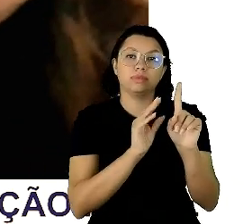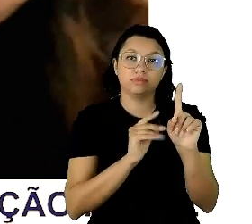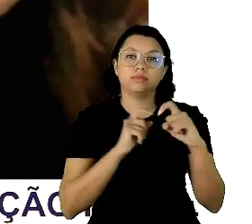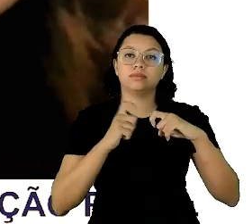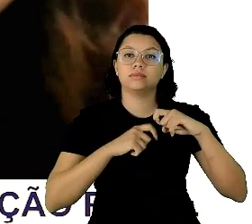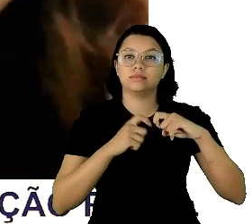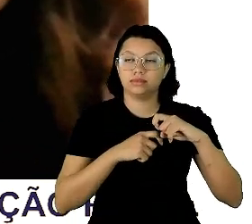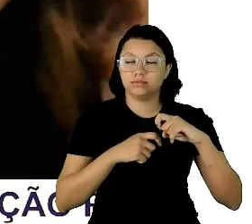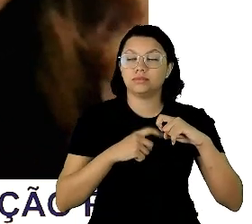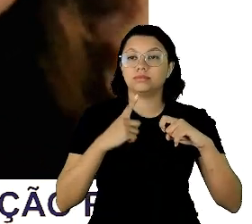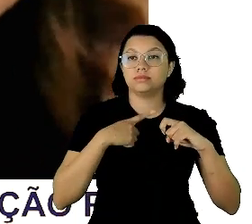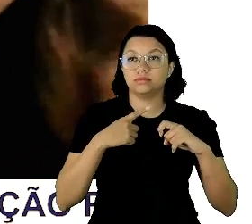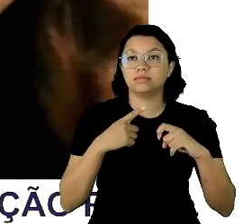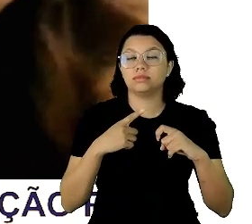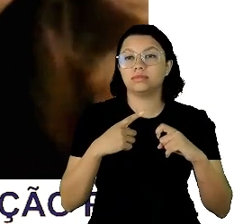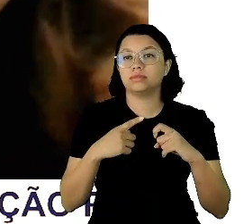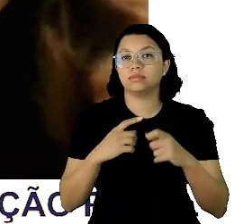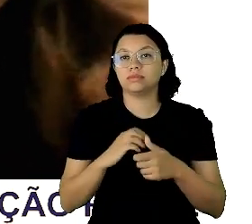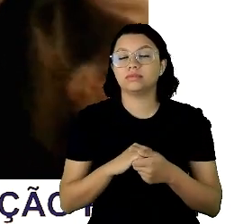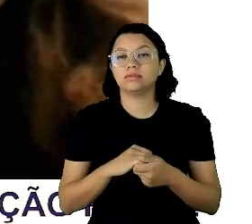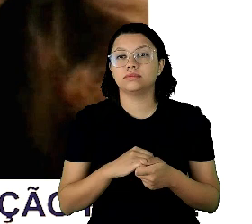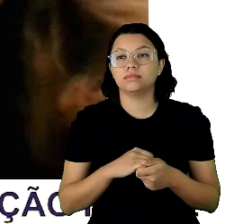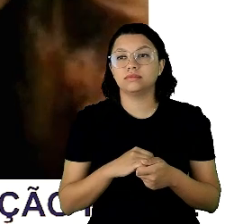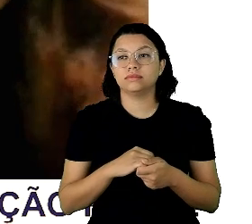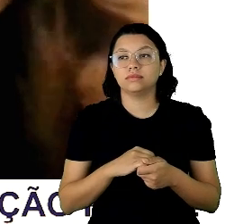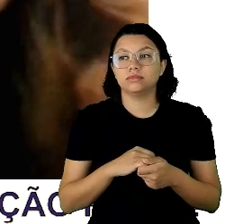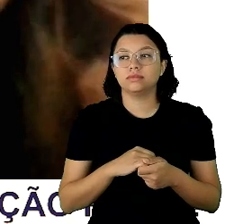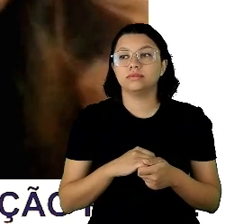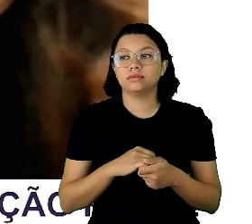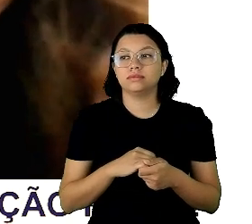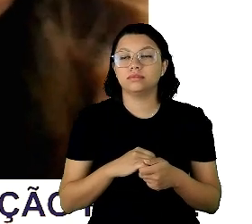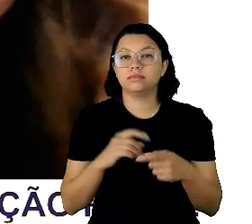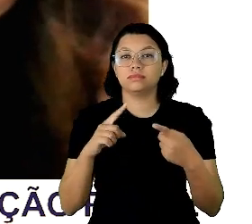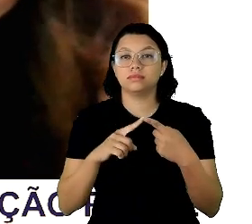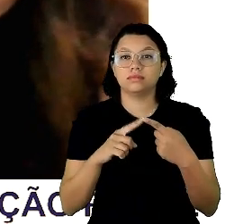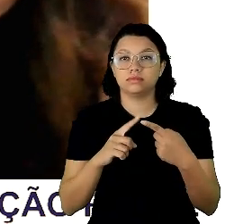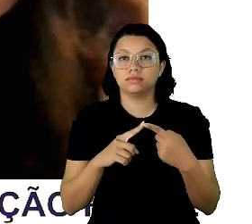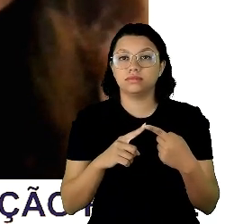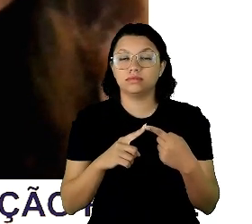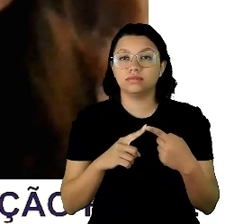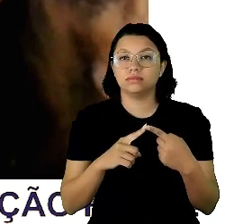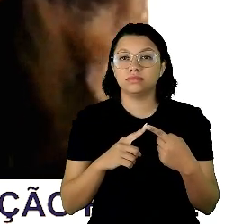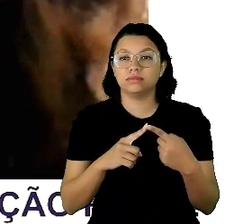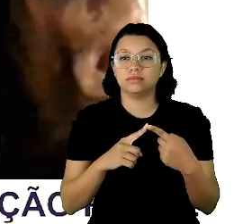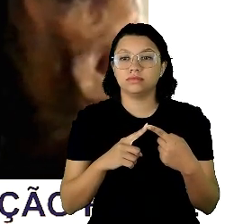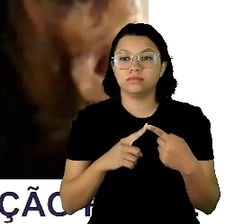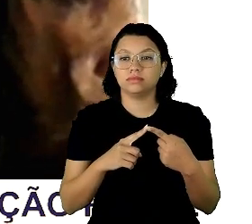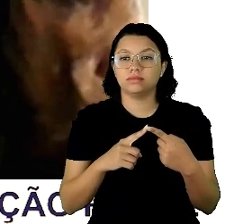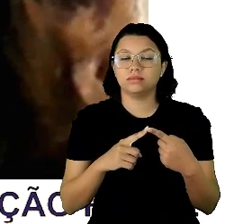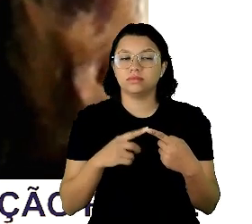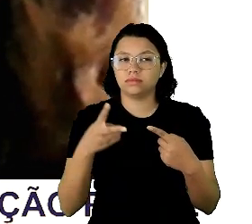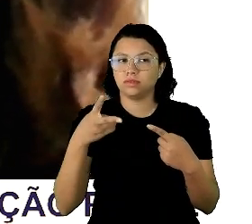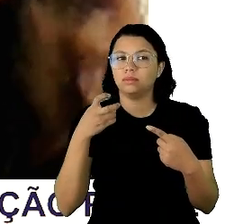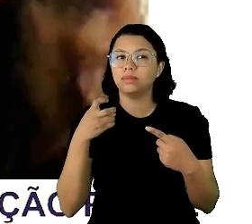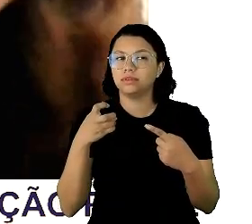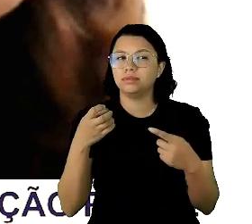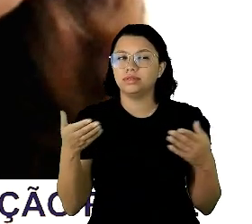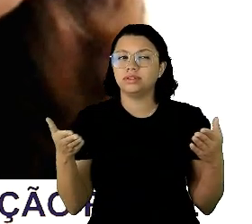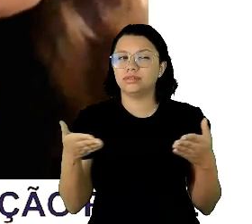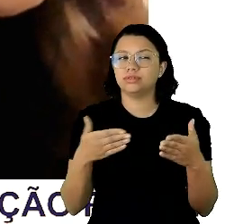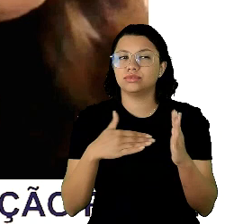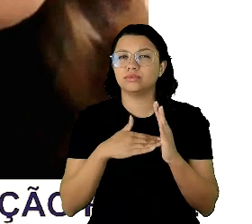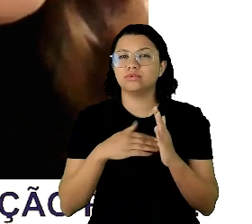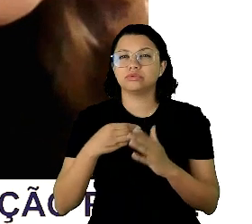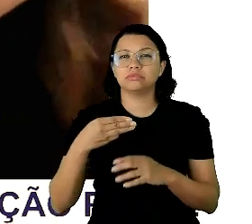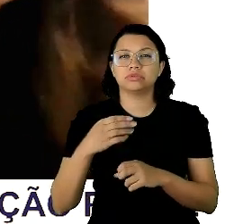vantagens. E a primeira vantagem que eu vejo muito claramente, e que deu para notar nesses últimos 3 anos,